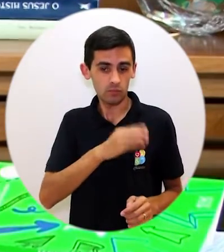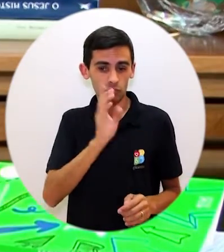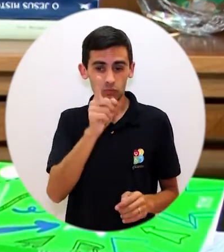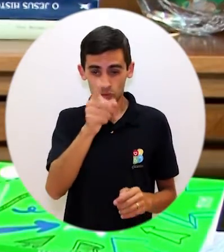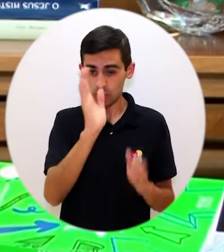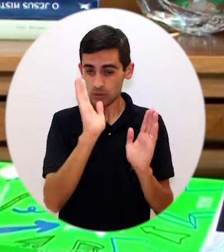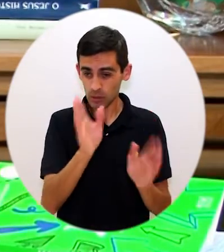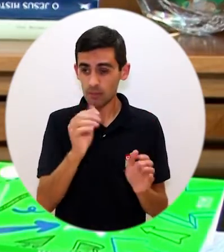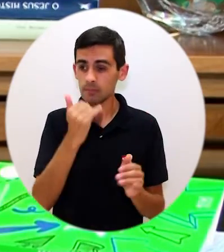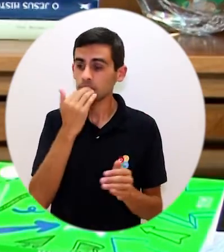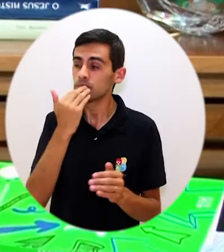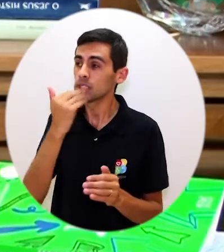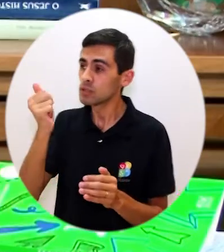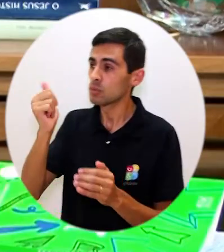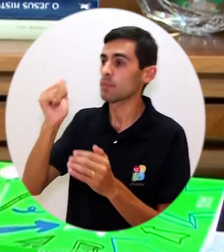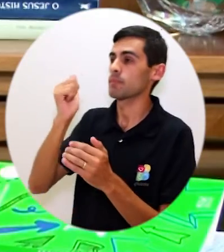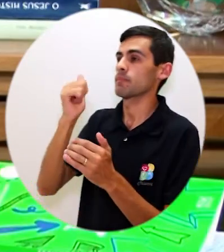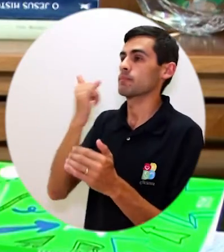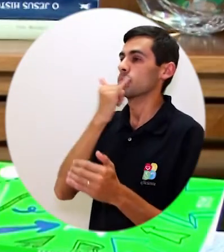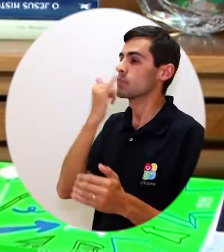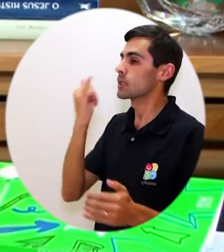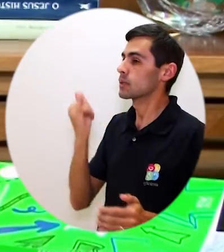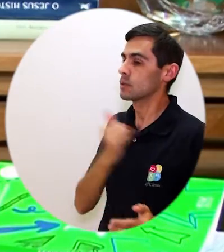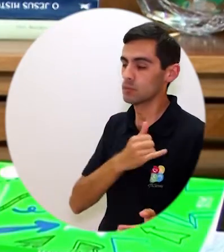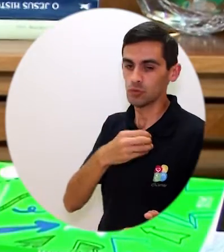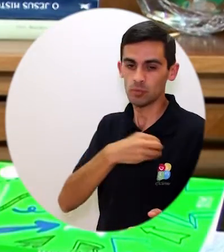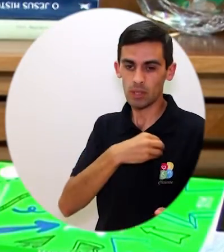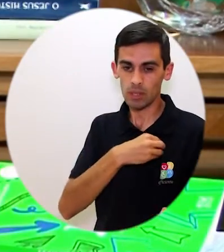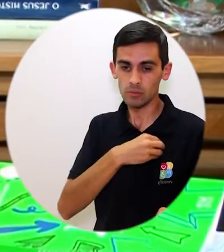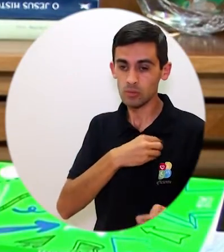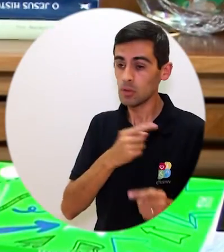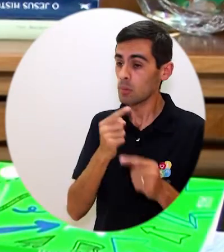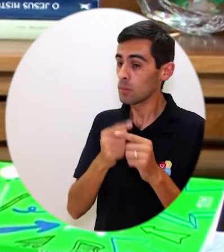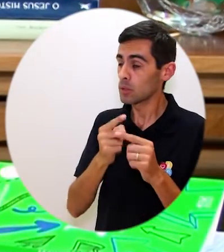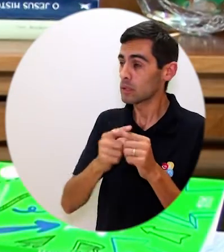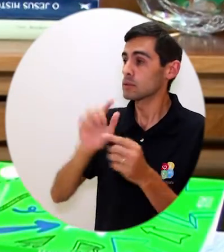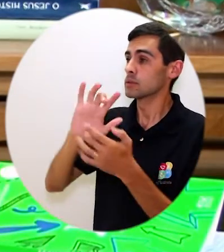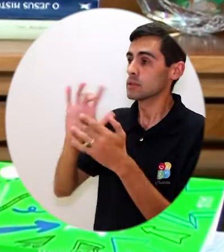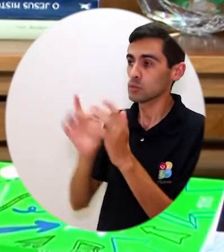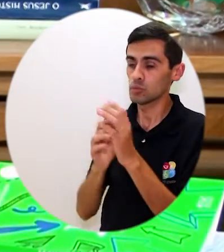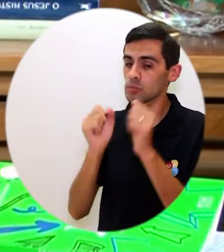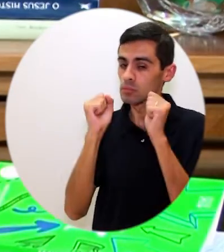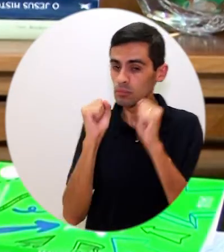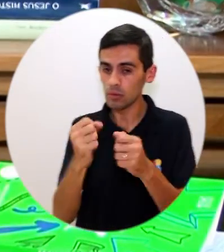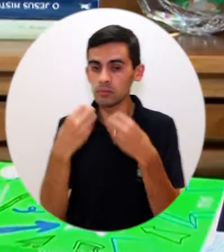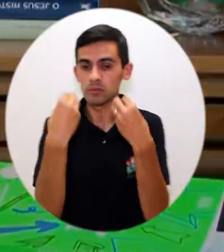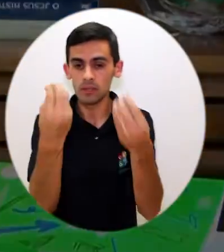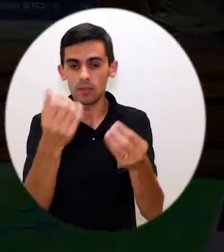Você já pediu perdão ao Senhor? Ele pode te perdoar.